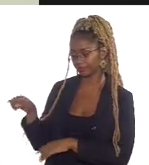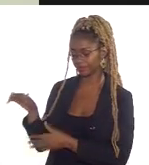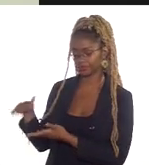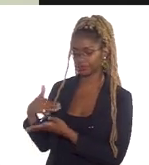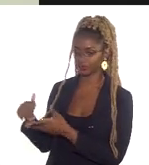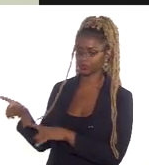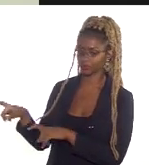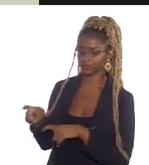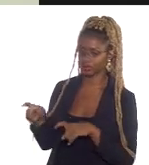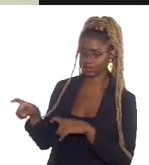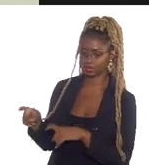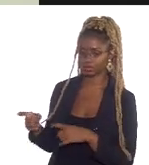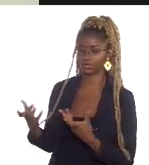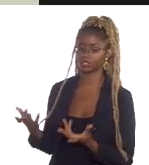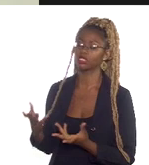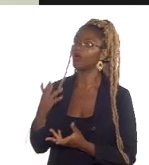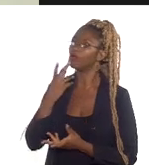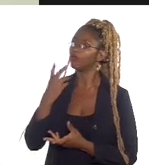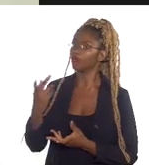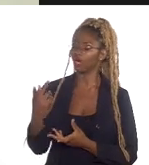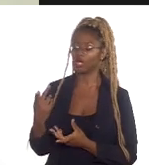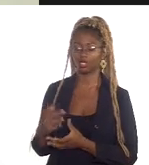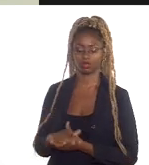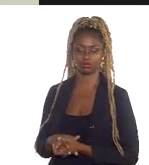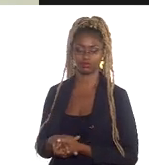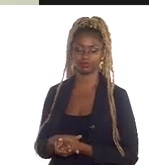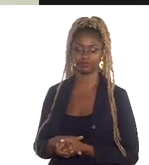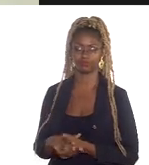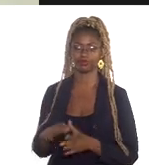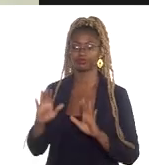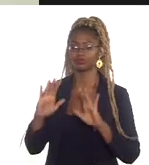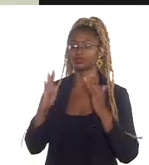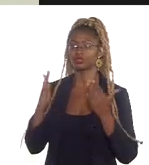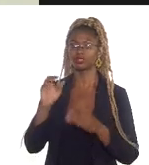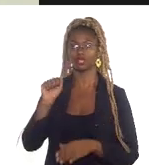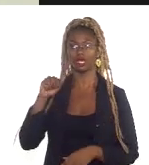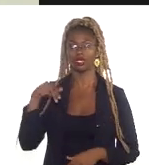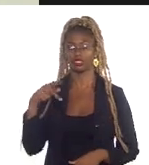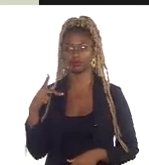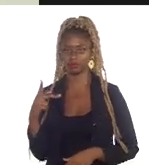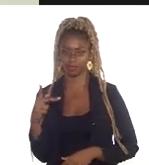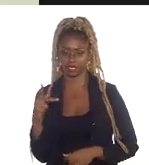contraponto quando a ANP ela faz a sua